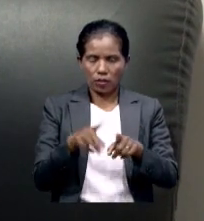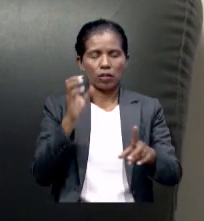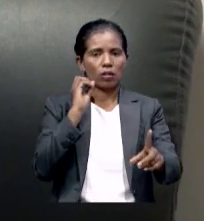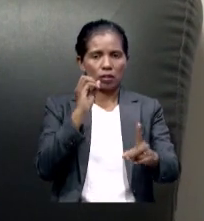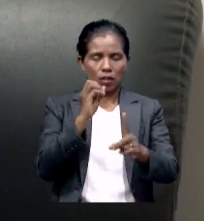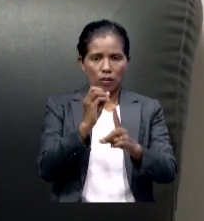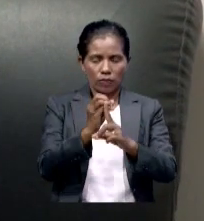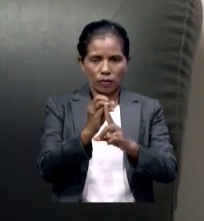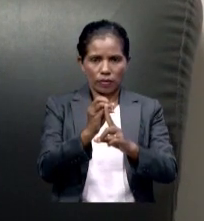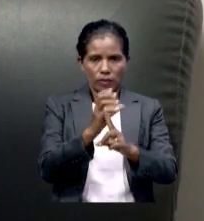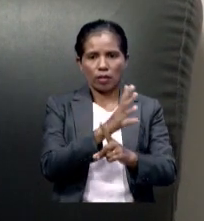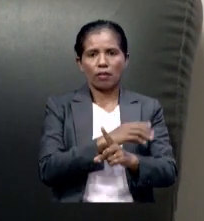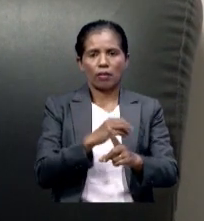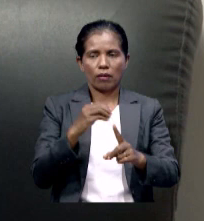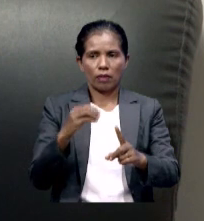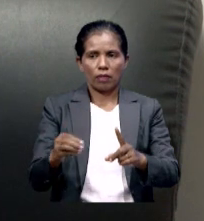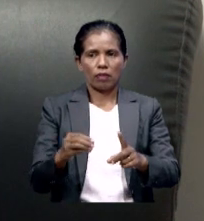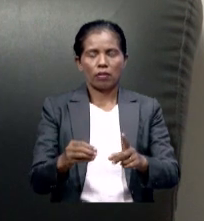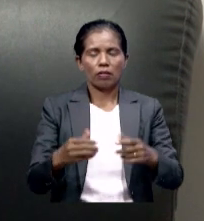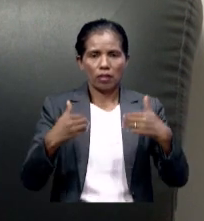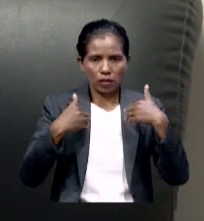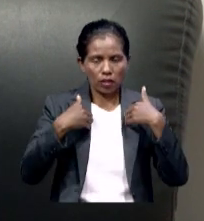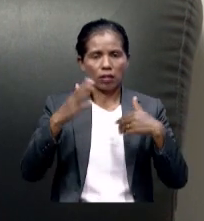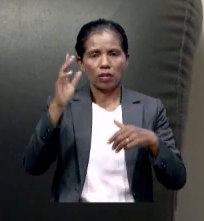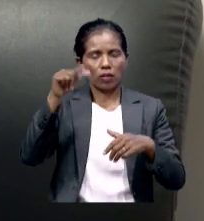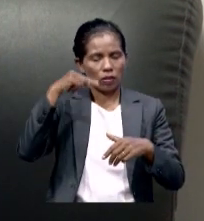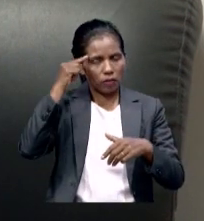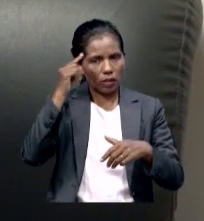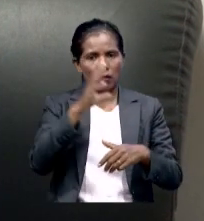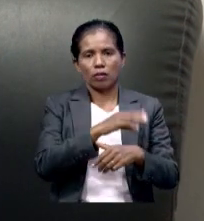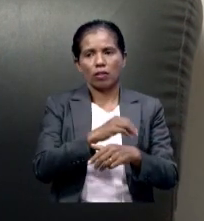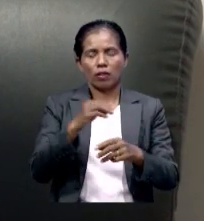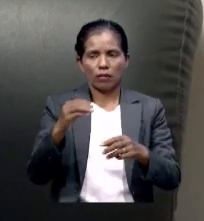objetivo ka intenção governo ne